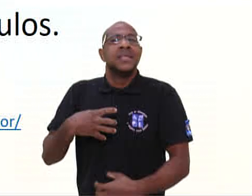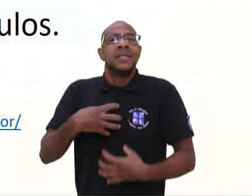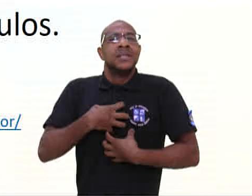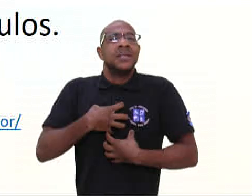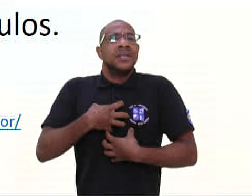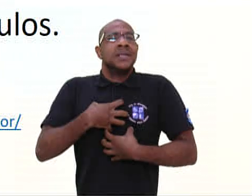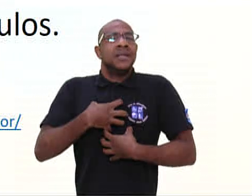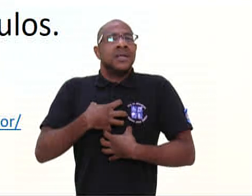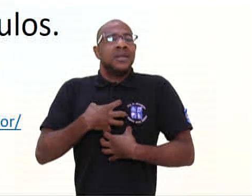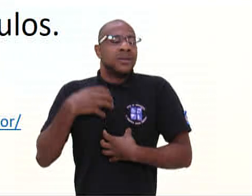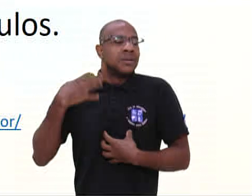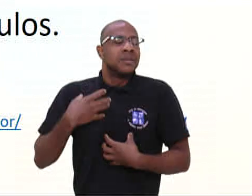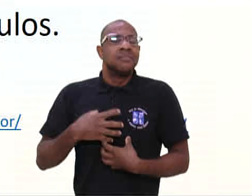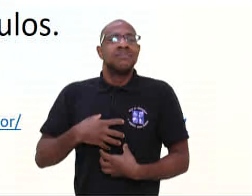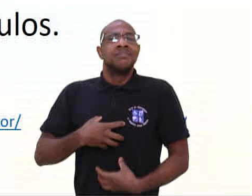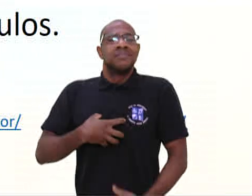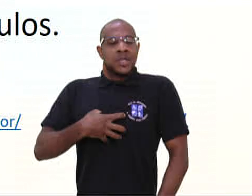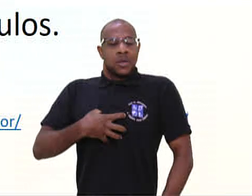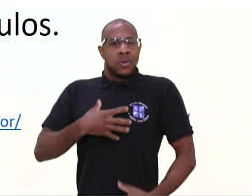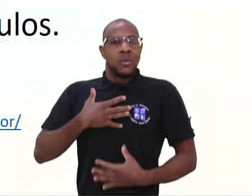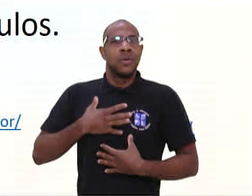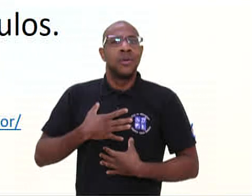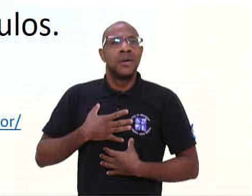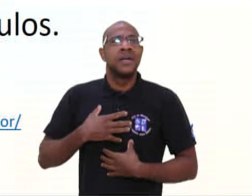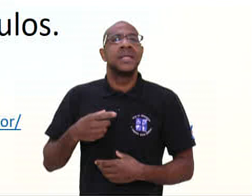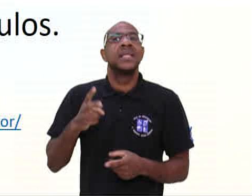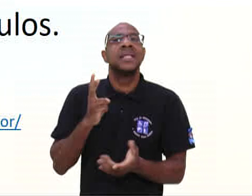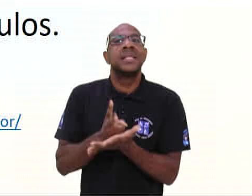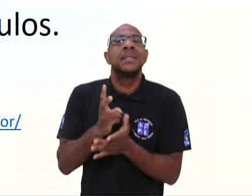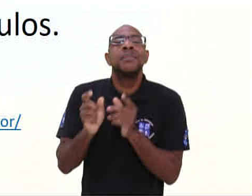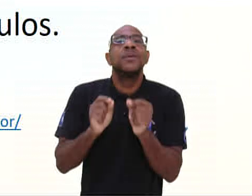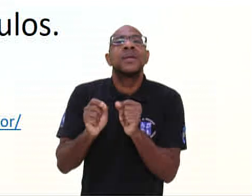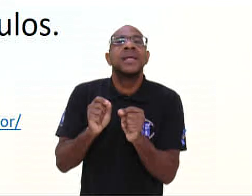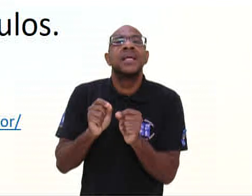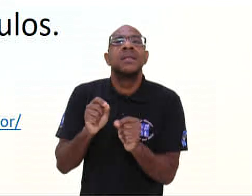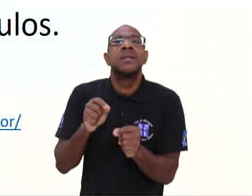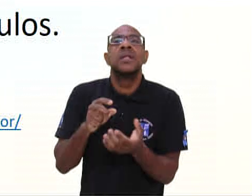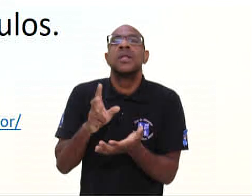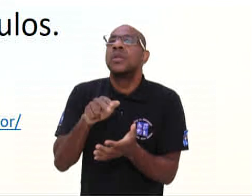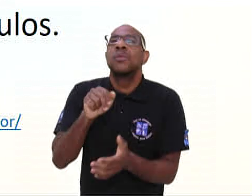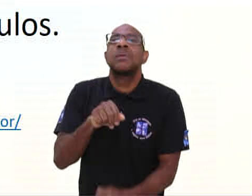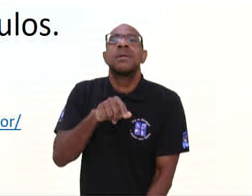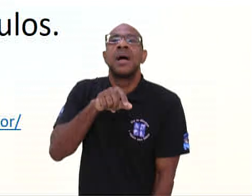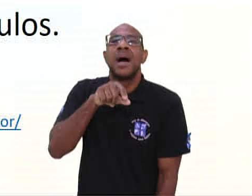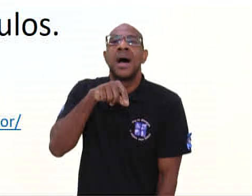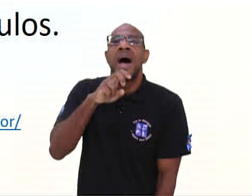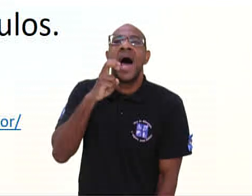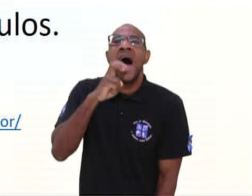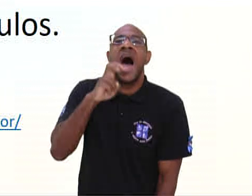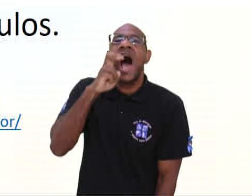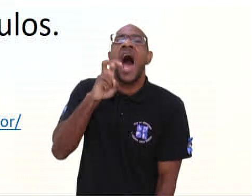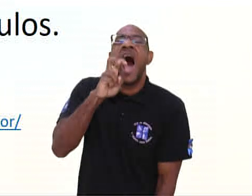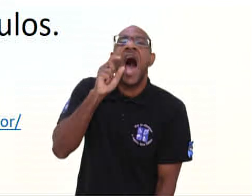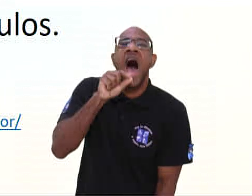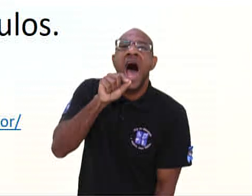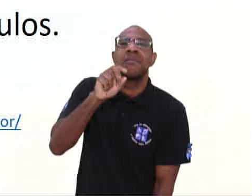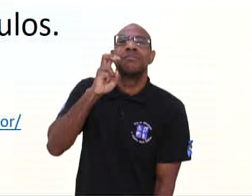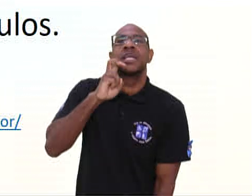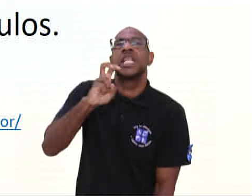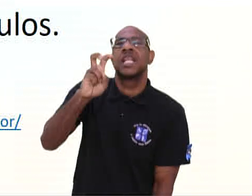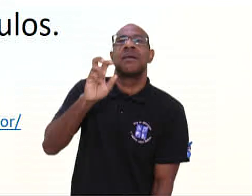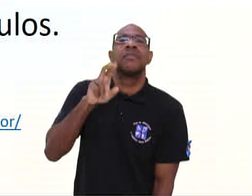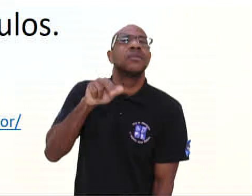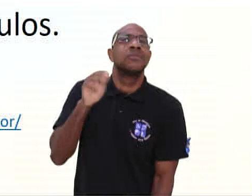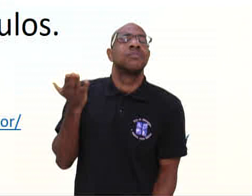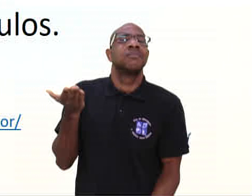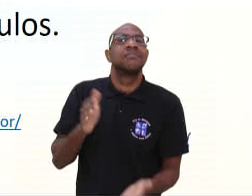da cozinha e se fosse dado às fêmeas cantar, ela não cantaria, mas ficaria muito mais contente. Embora nem